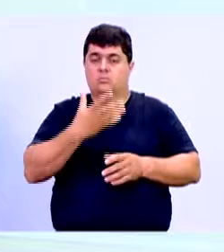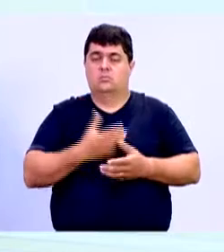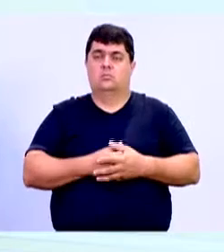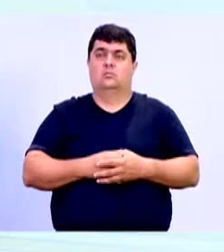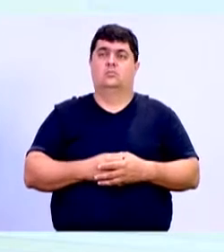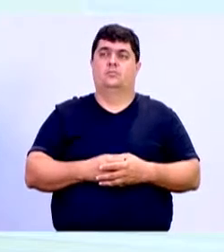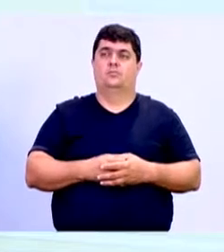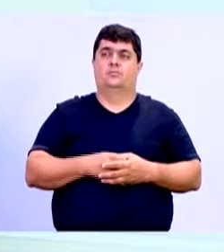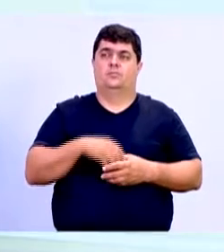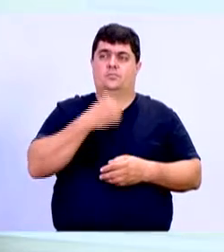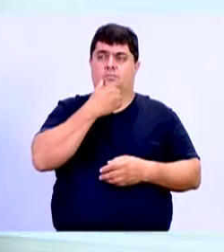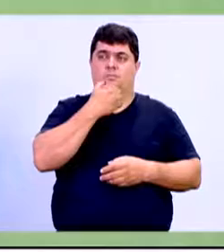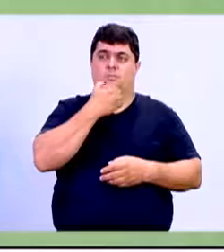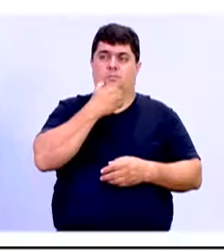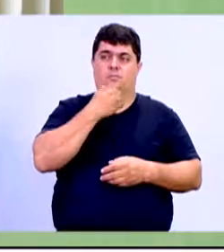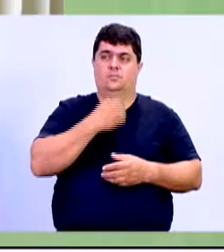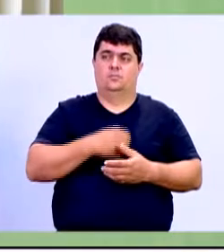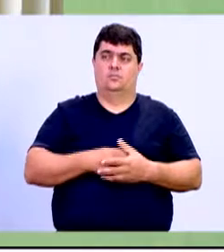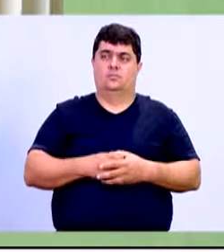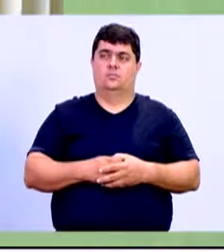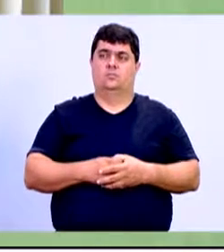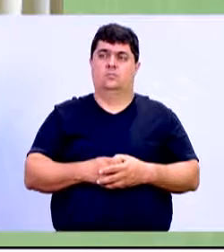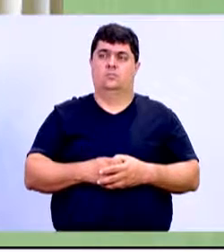usuário. Tá?